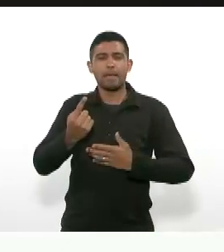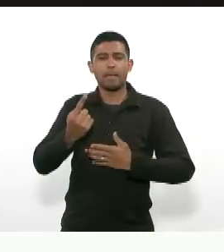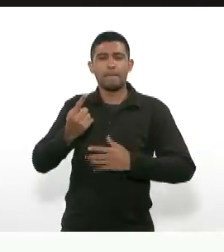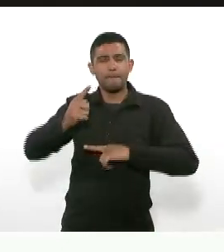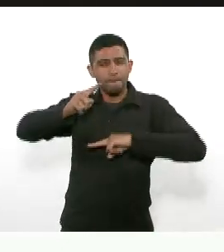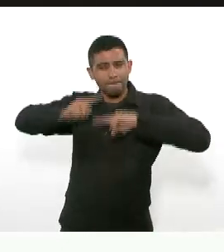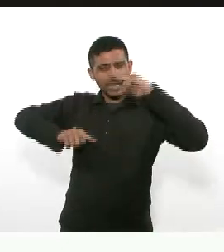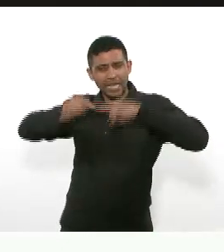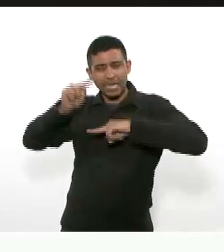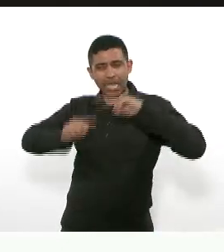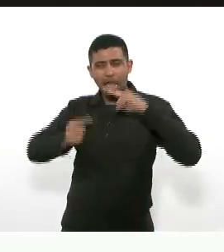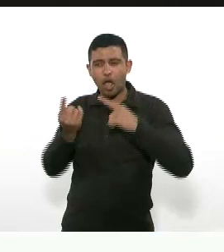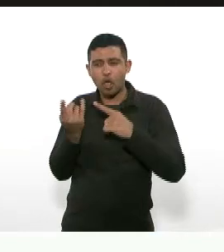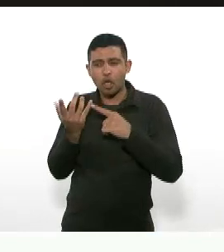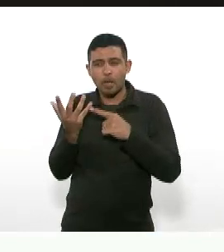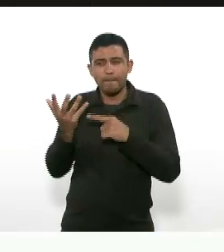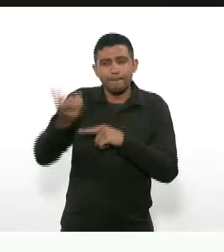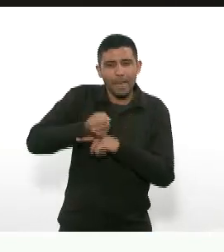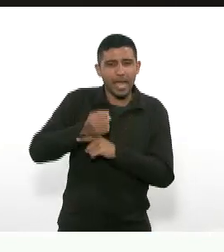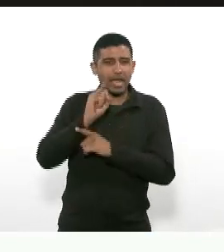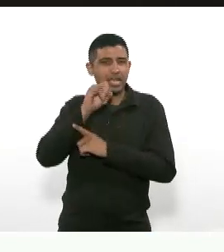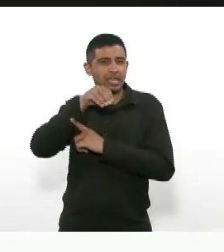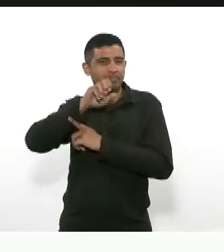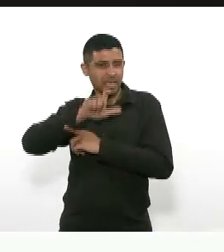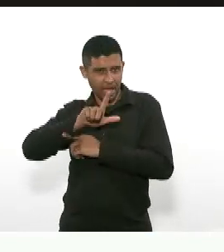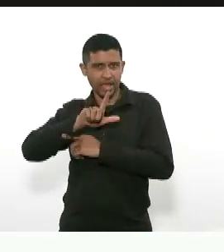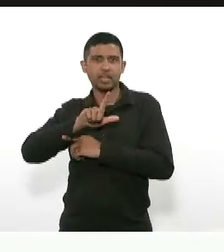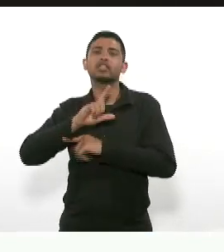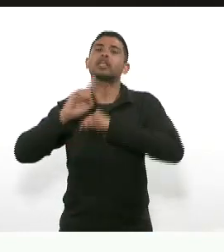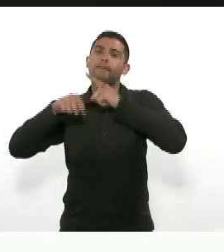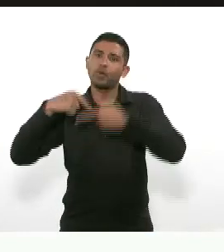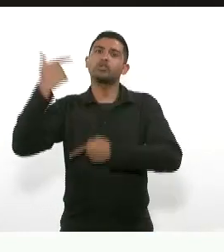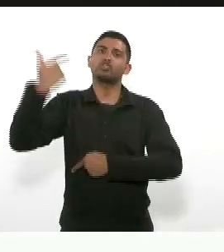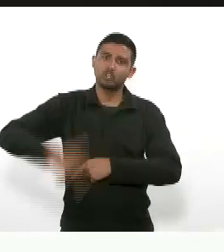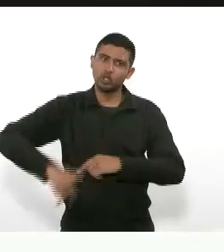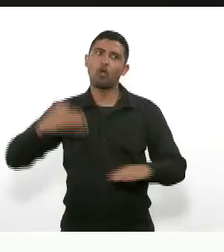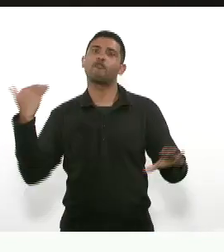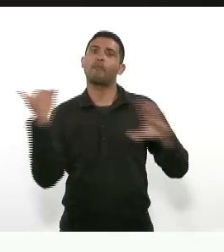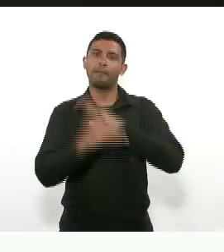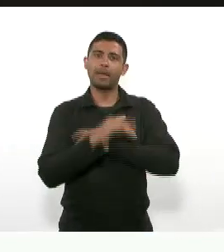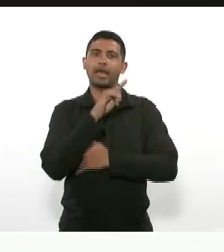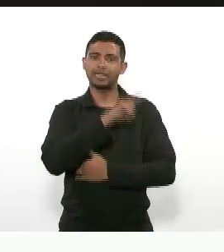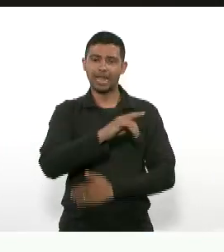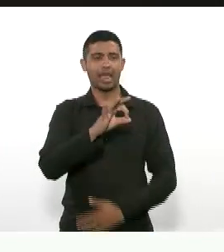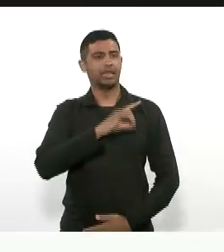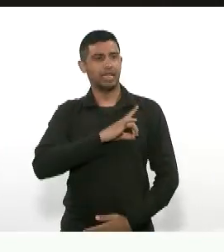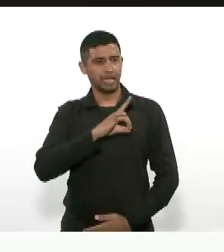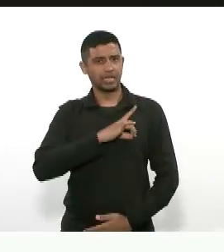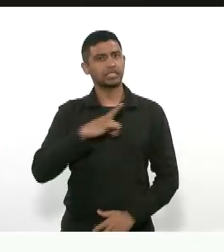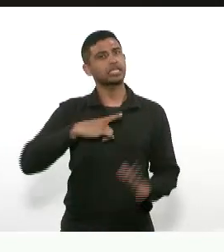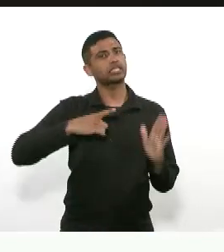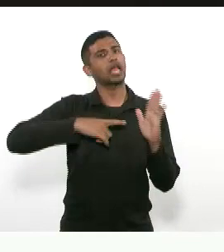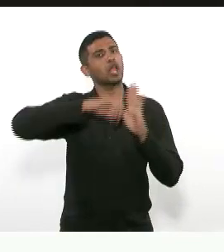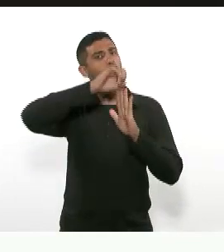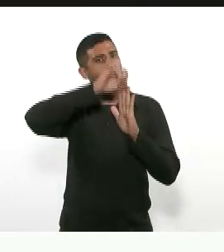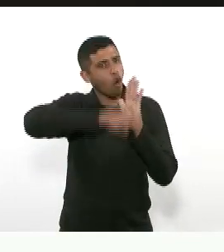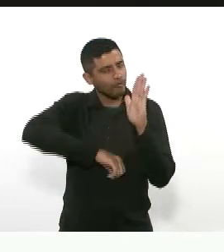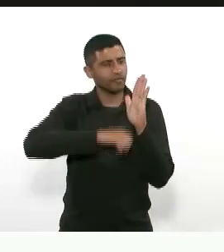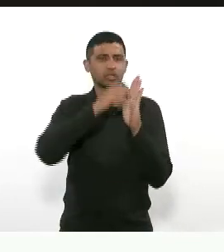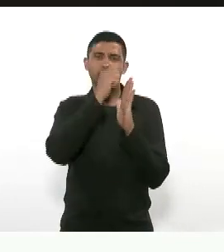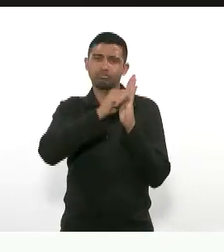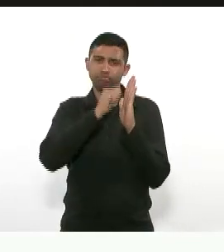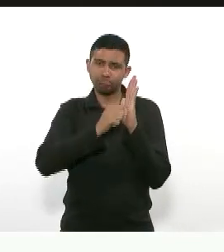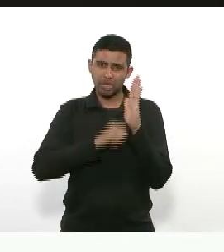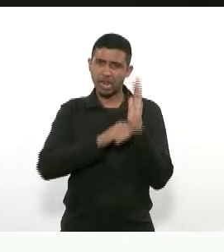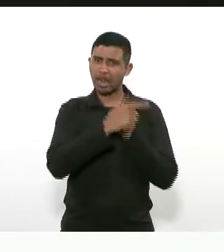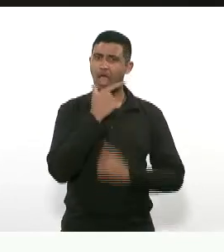no IML, ele é encaminhado novamente para a delegacia, através de um ofício, para que o delegado,